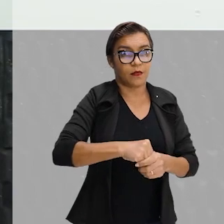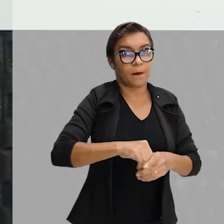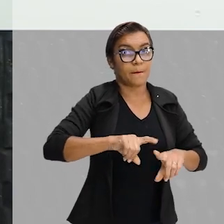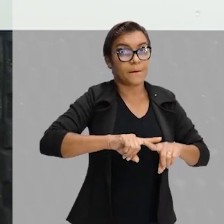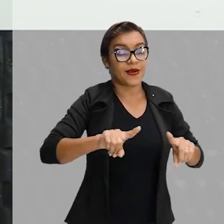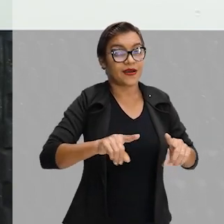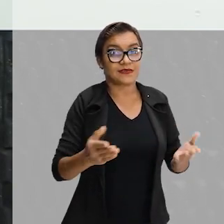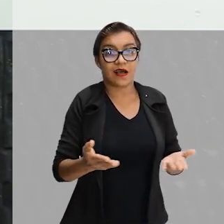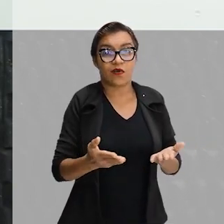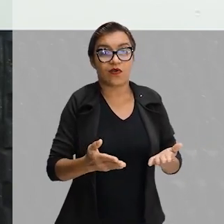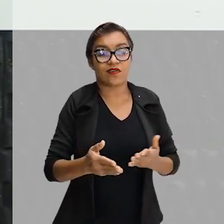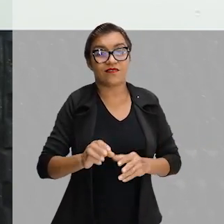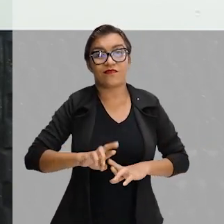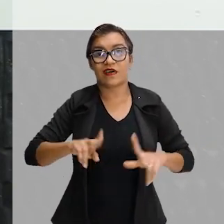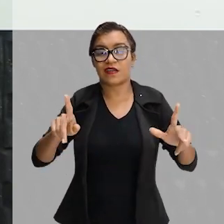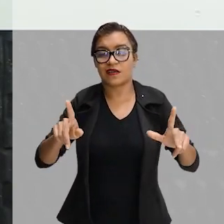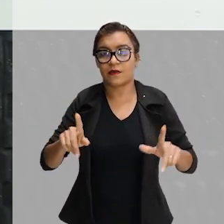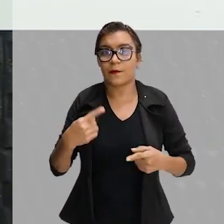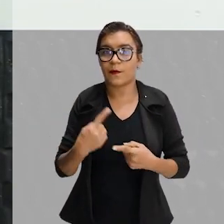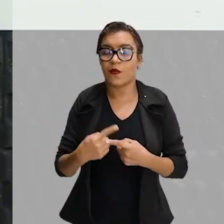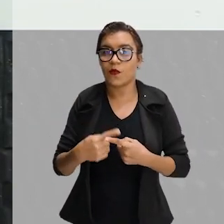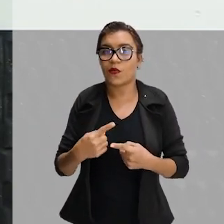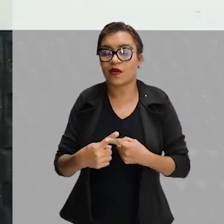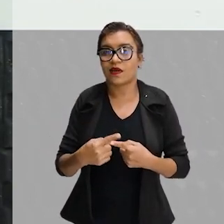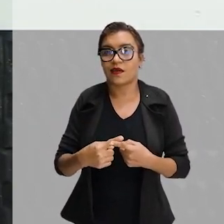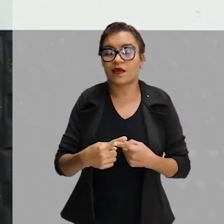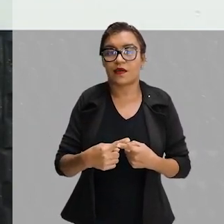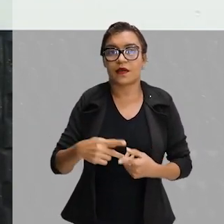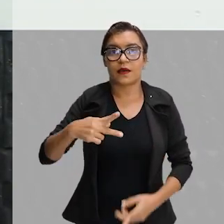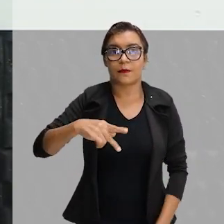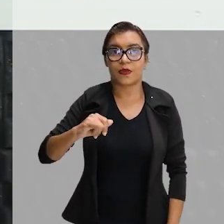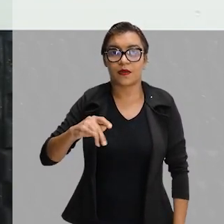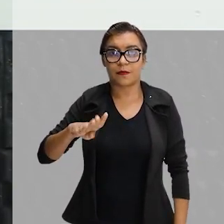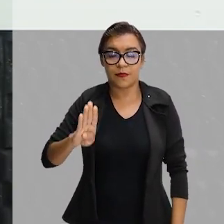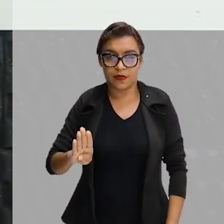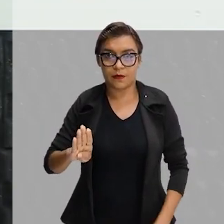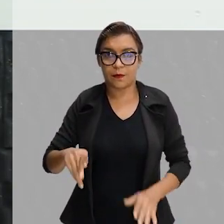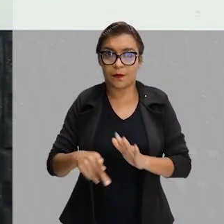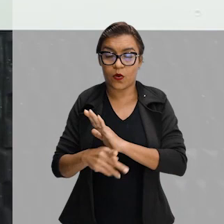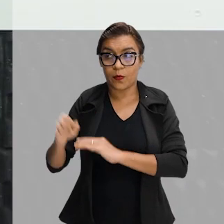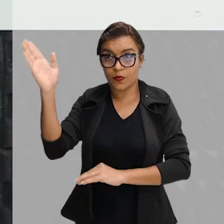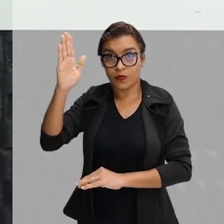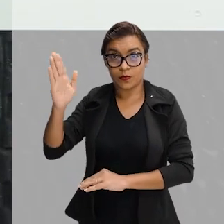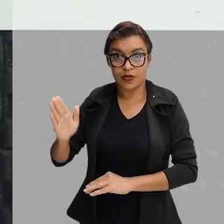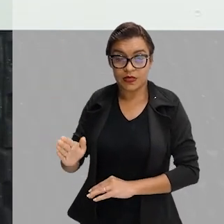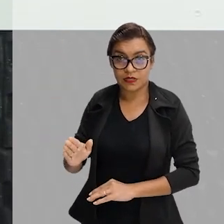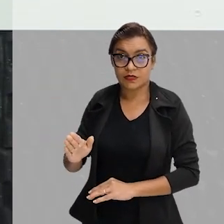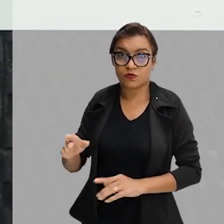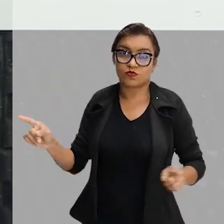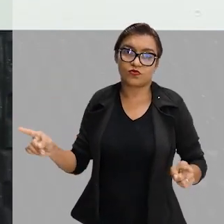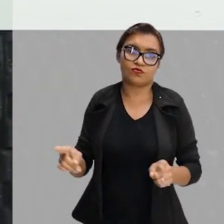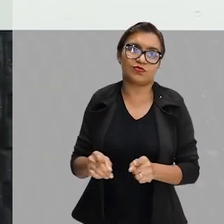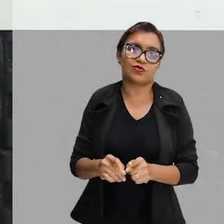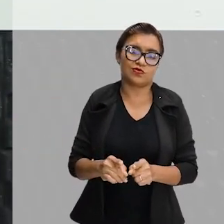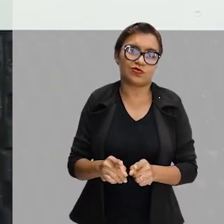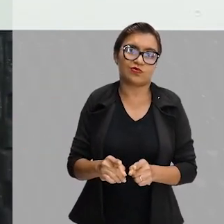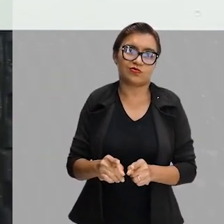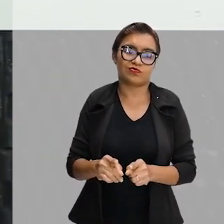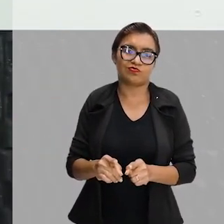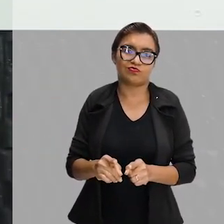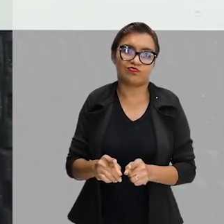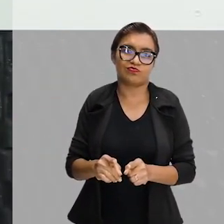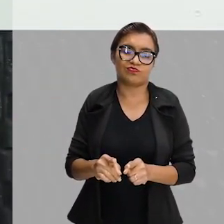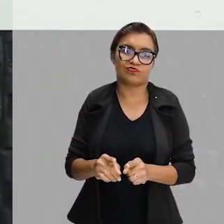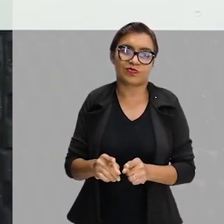mais? Porque 2020 revelou uma queda do PIB brasileiro. Essa queda colocou o Brasil de 9ª posição